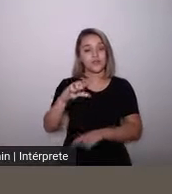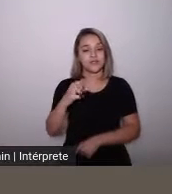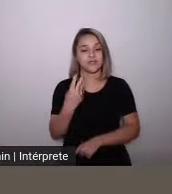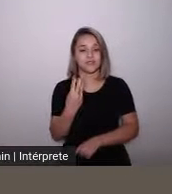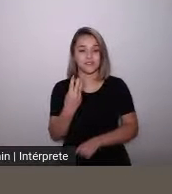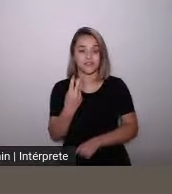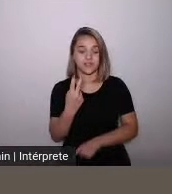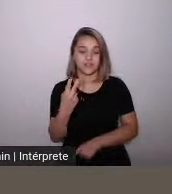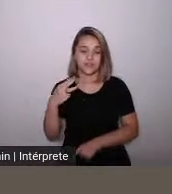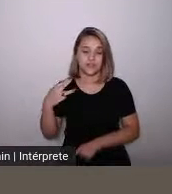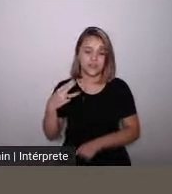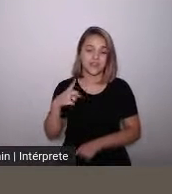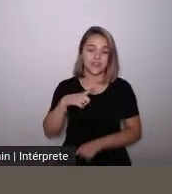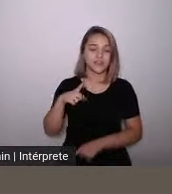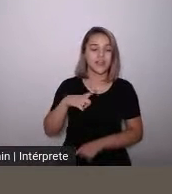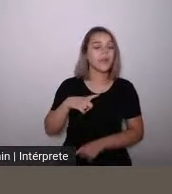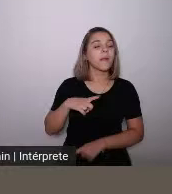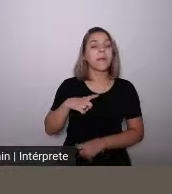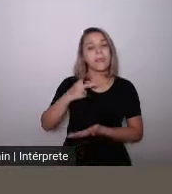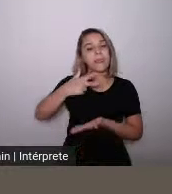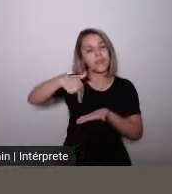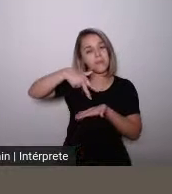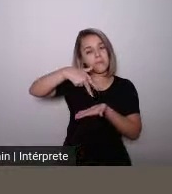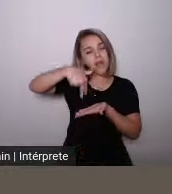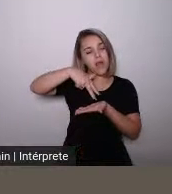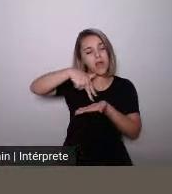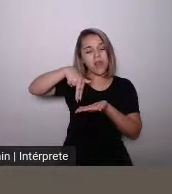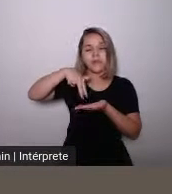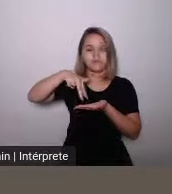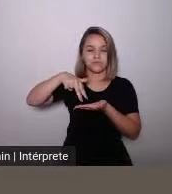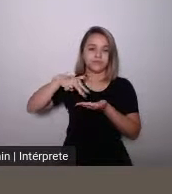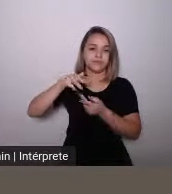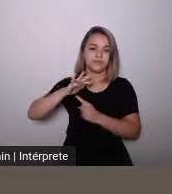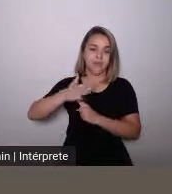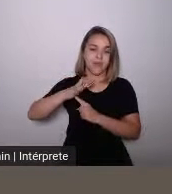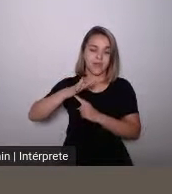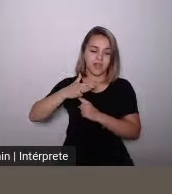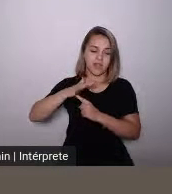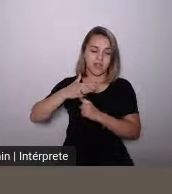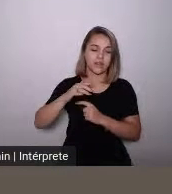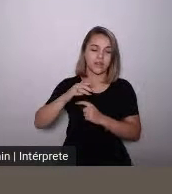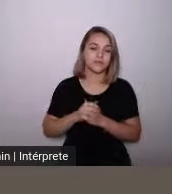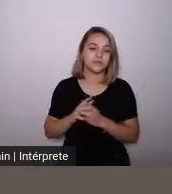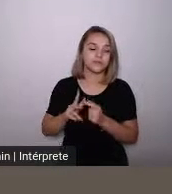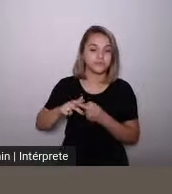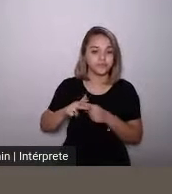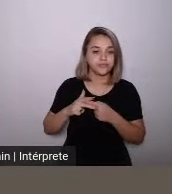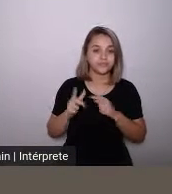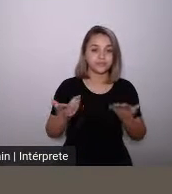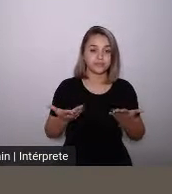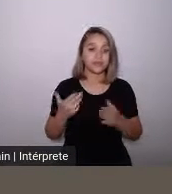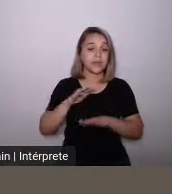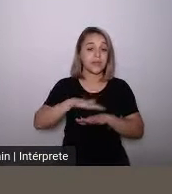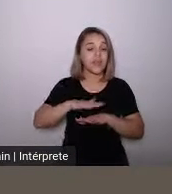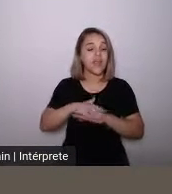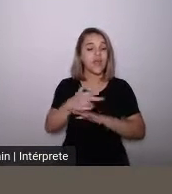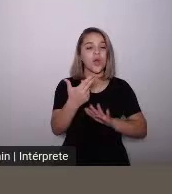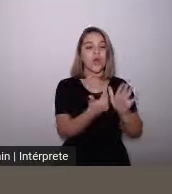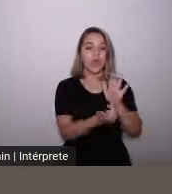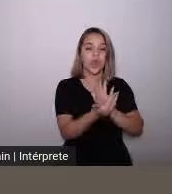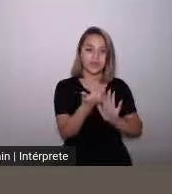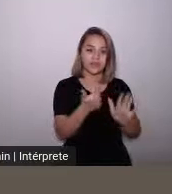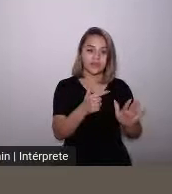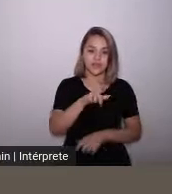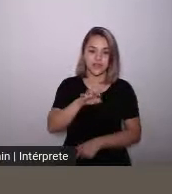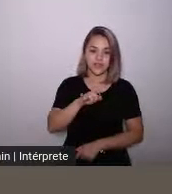Mecânico. Eu acho importante aqui que, para além da reflexão, e o desenho do Léger já indica isso, né, esse